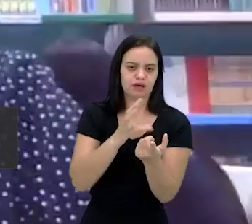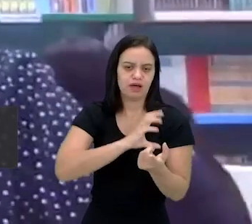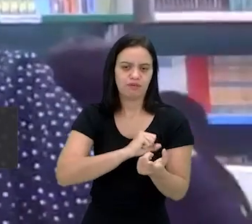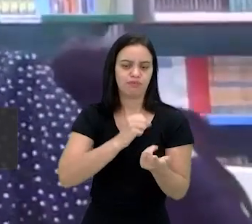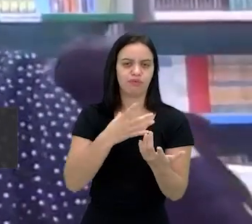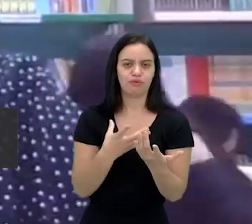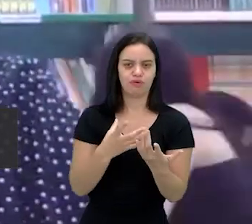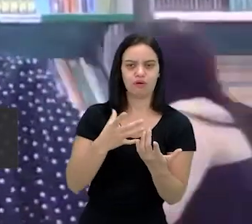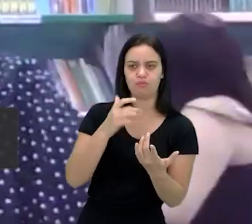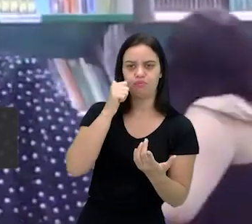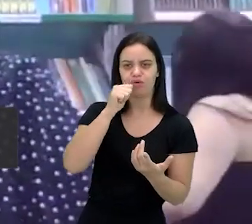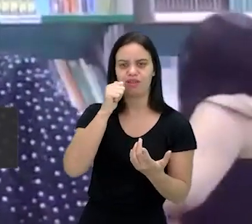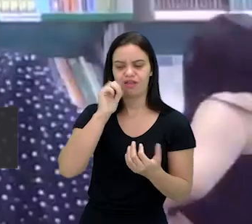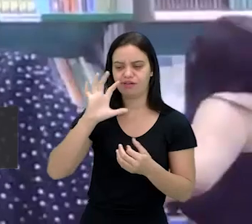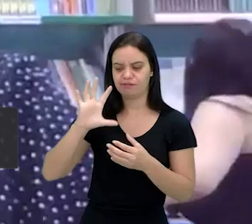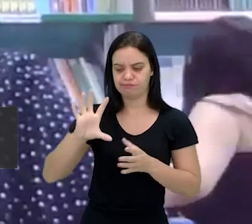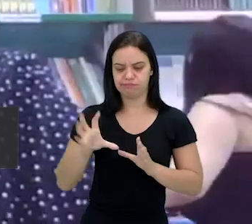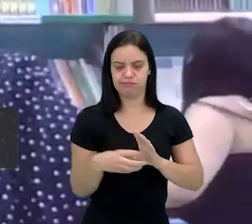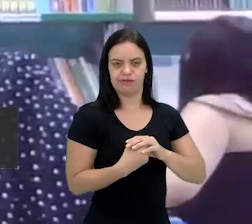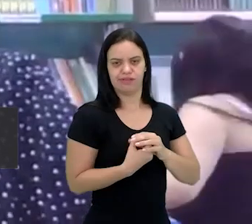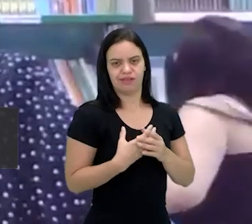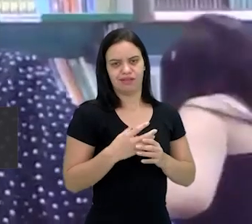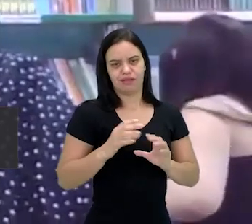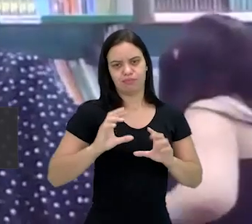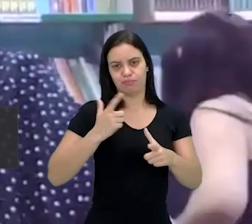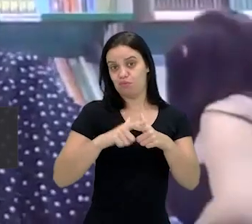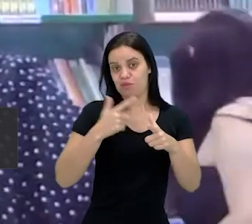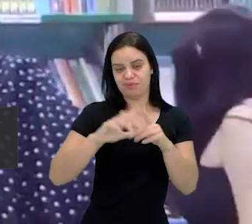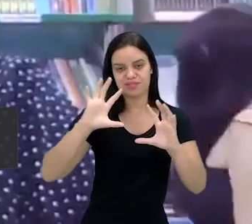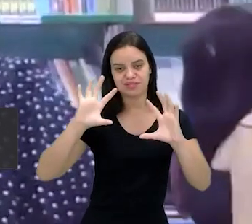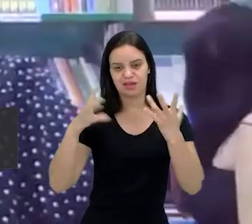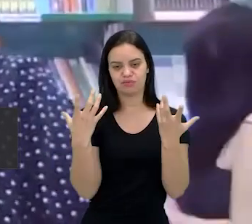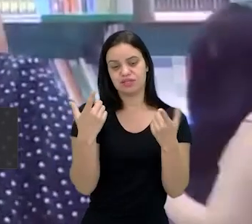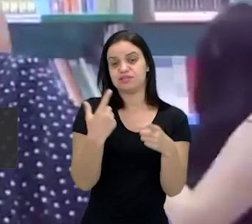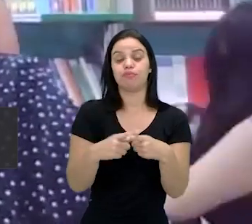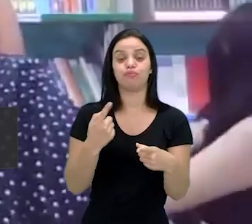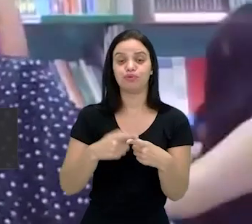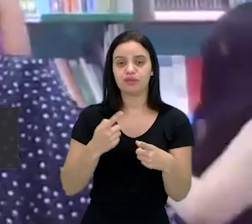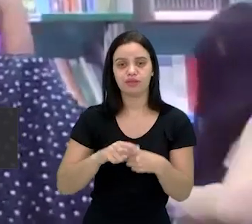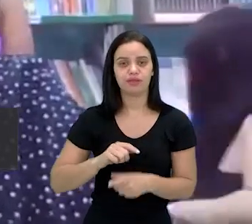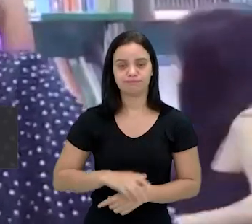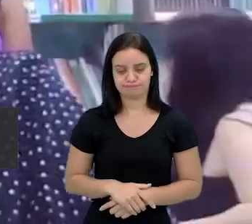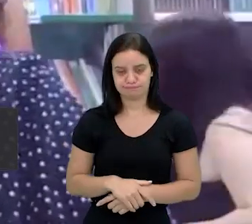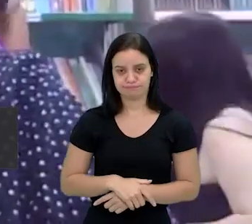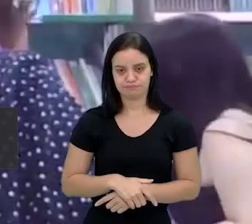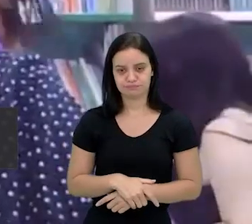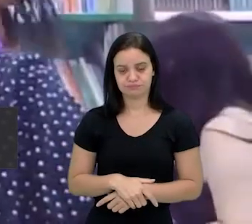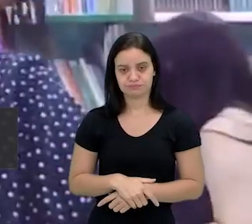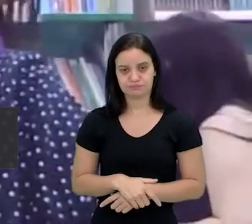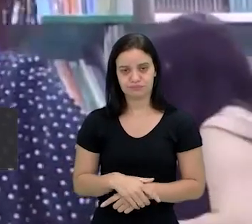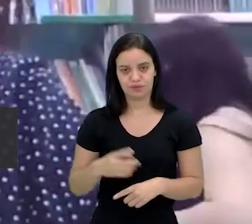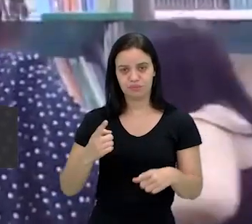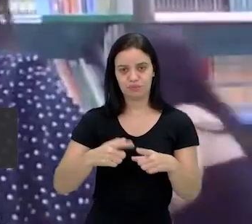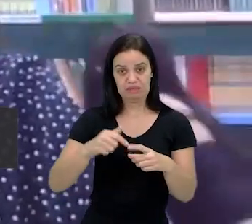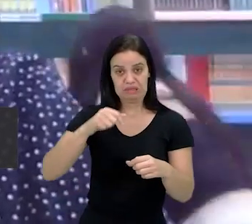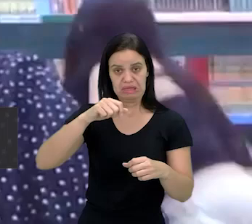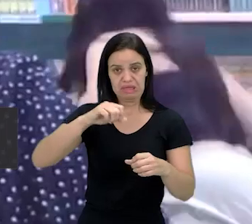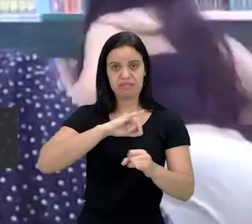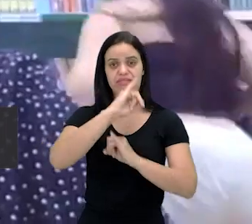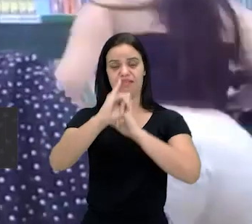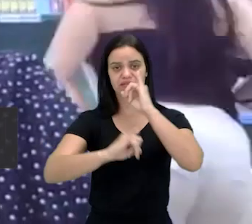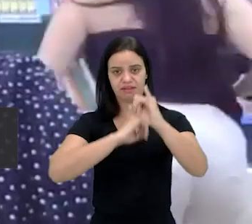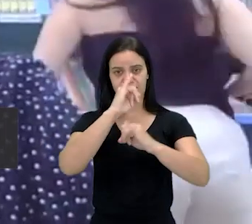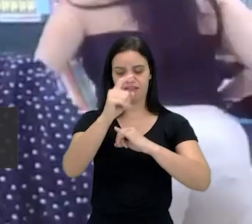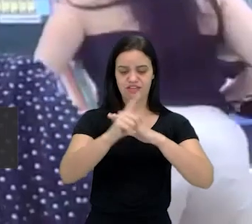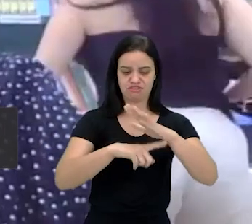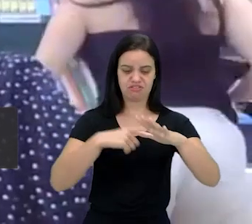sendo sequestrados e acontece tanta coisa. Tudo isso por quê? Porque pela internet, pelas